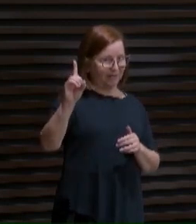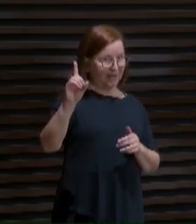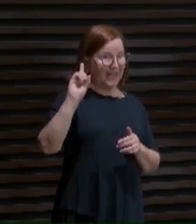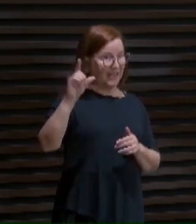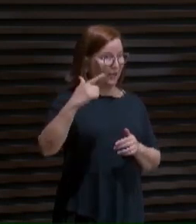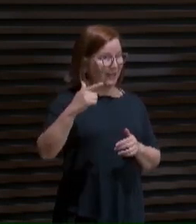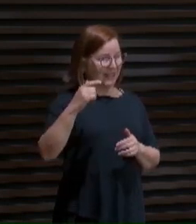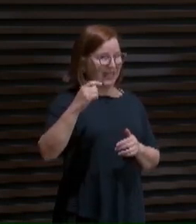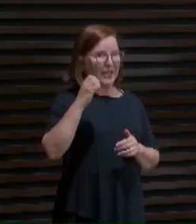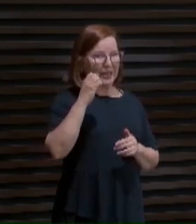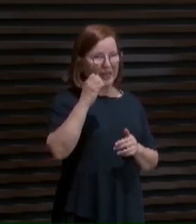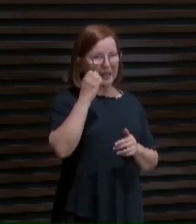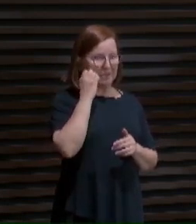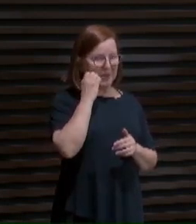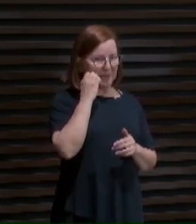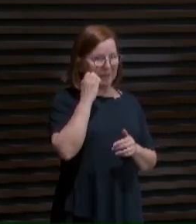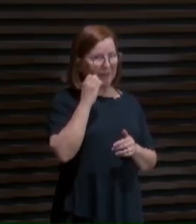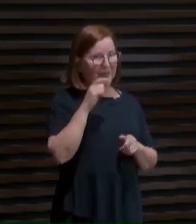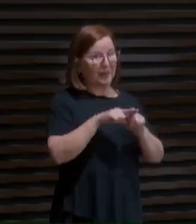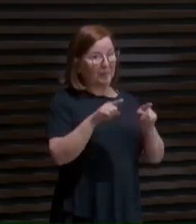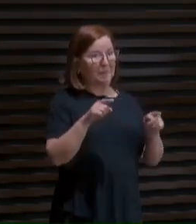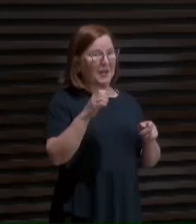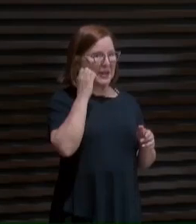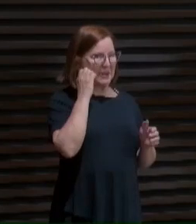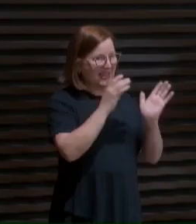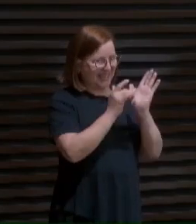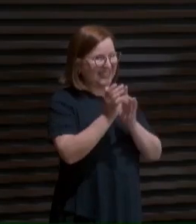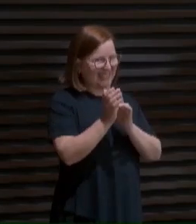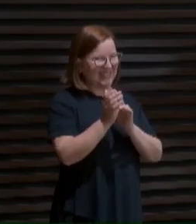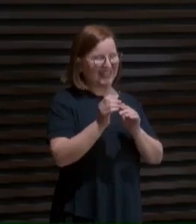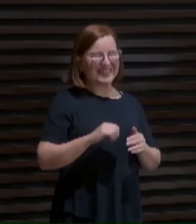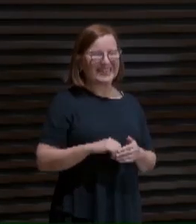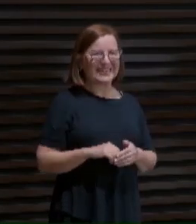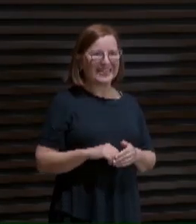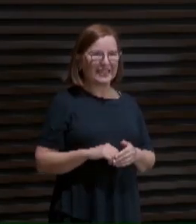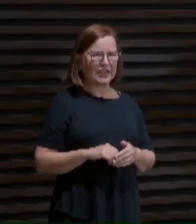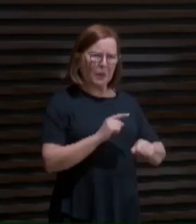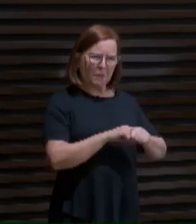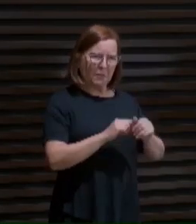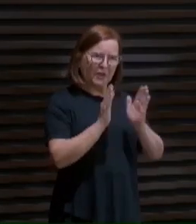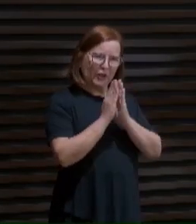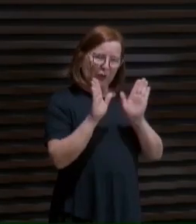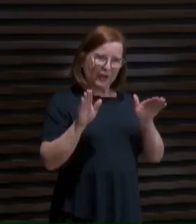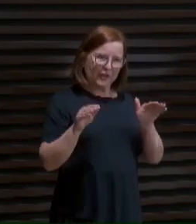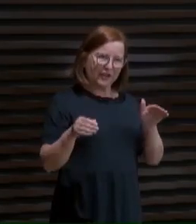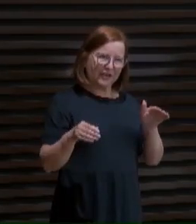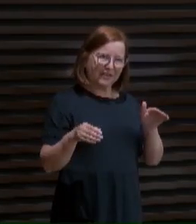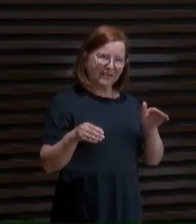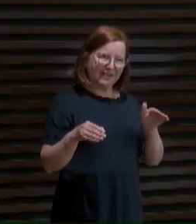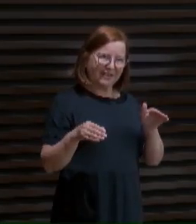de Jesus, o histórico. Quando o anjo chegou para ela e disse: